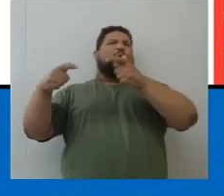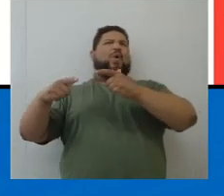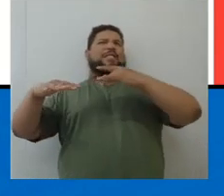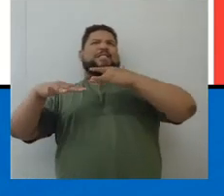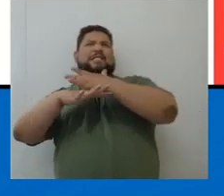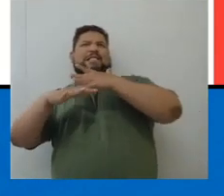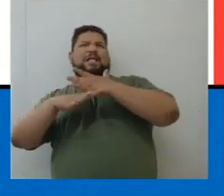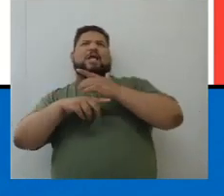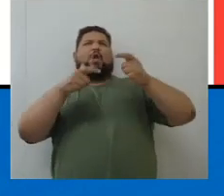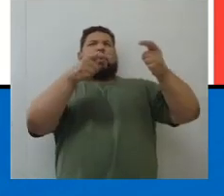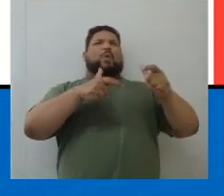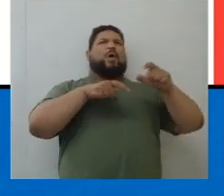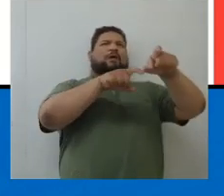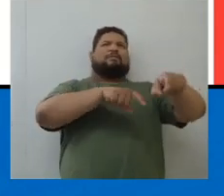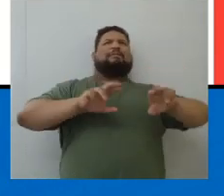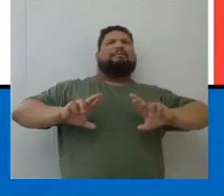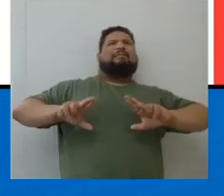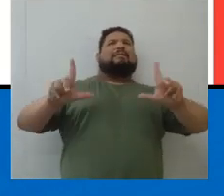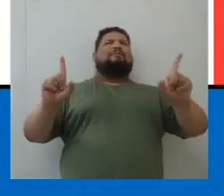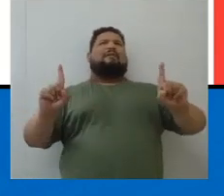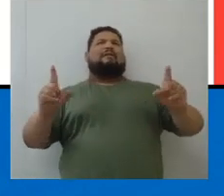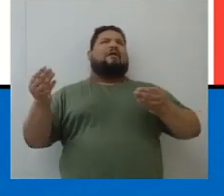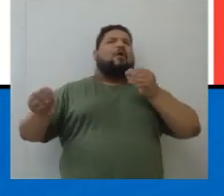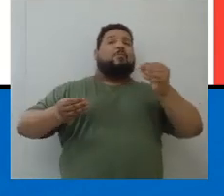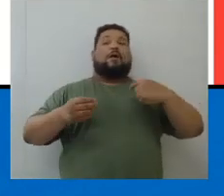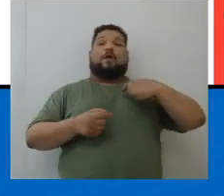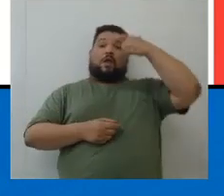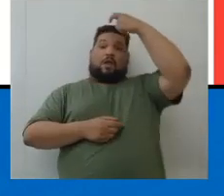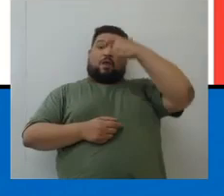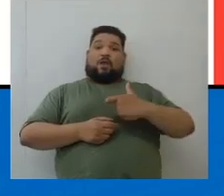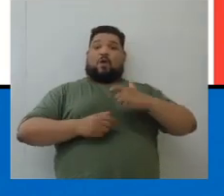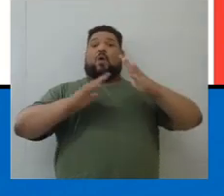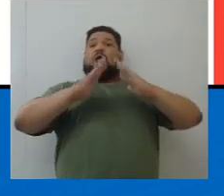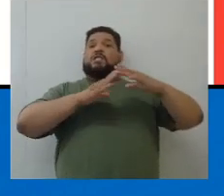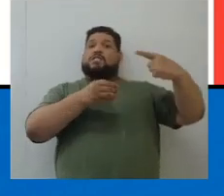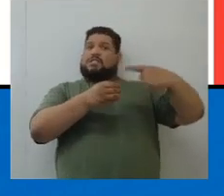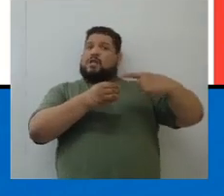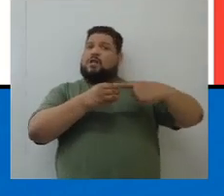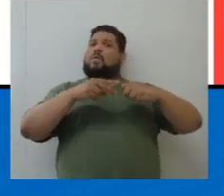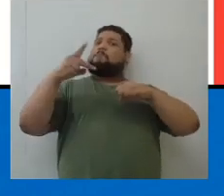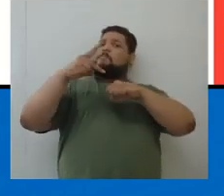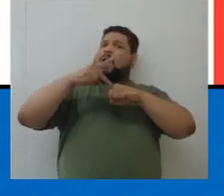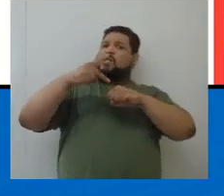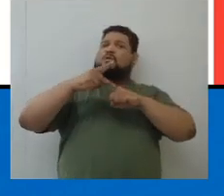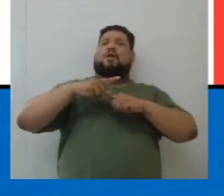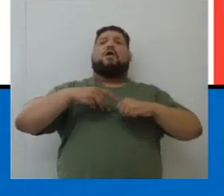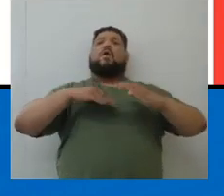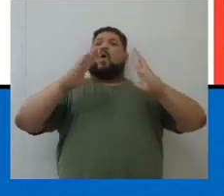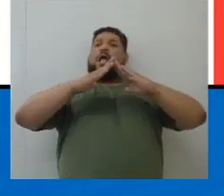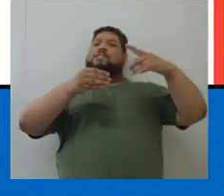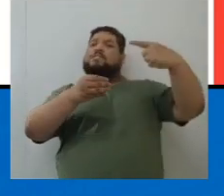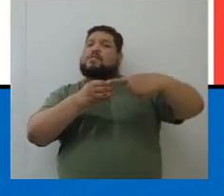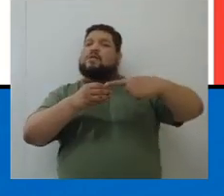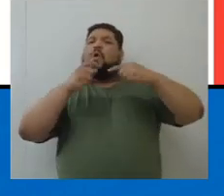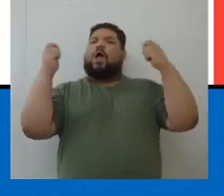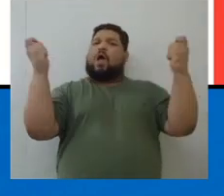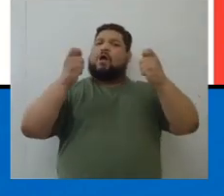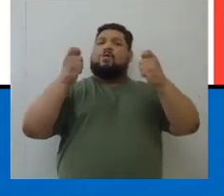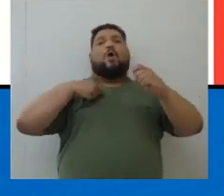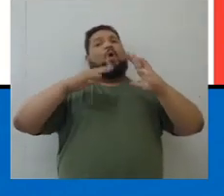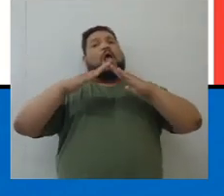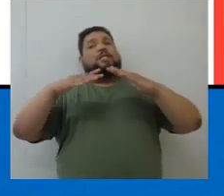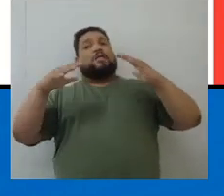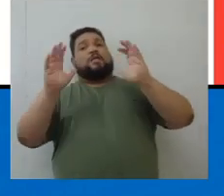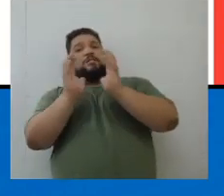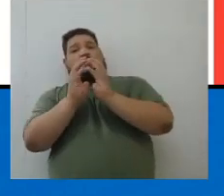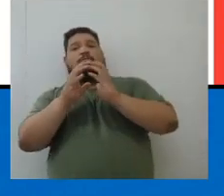urbano do que é espaço rural? Eu moro no interior, eu moro em Petrolina, eu moro em Caruaru, ou eu moro em Recife, moro em